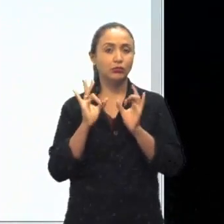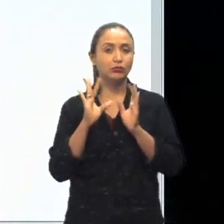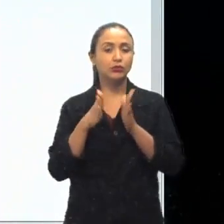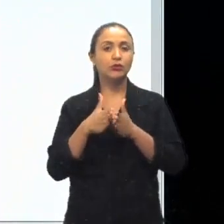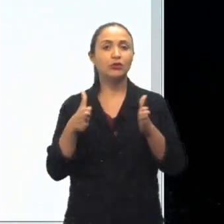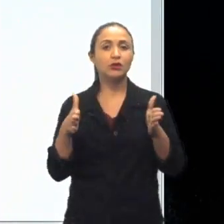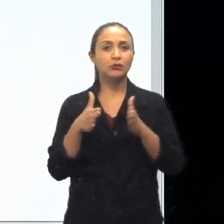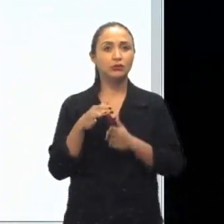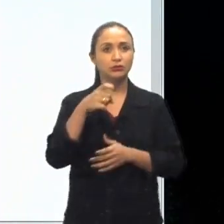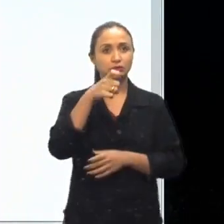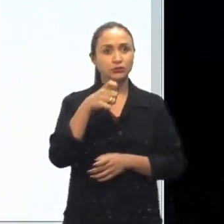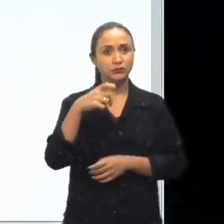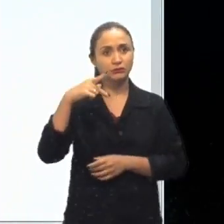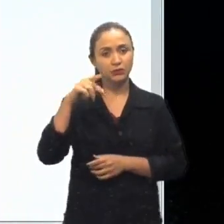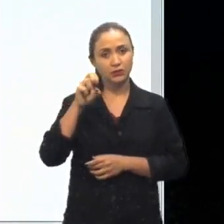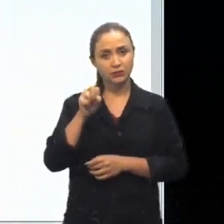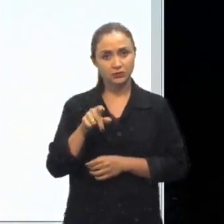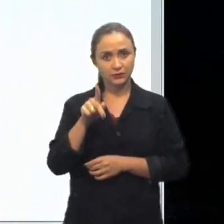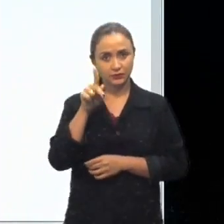do xPSK.